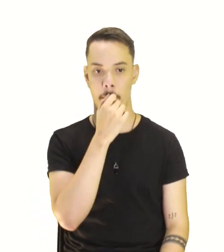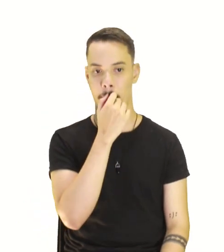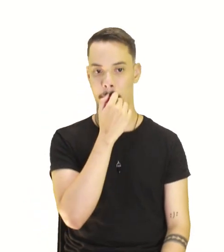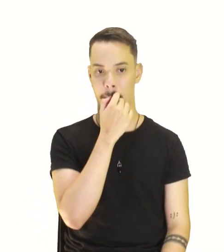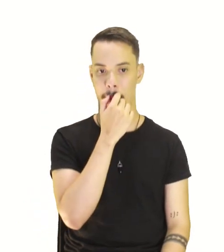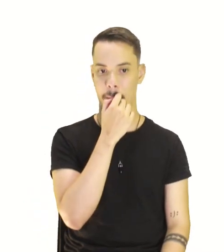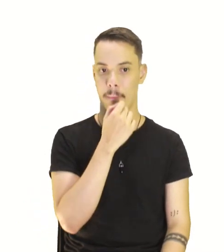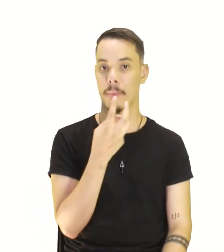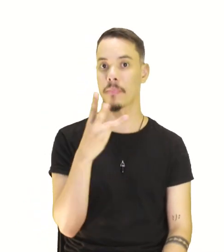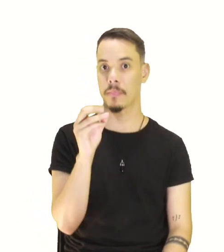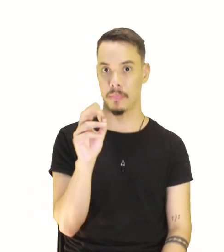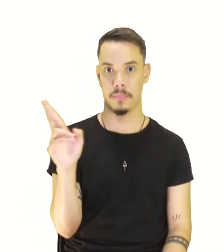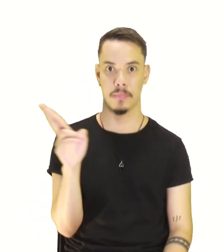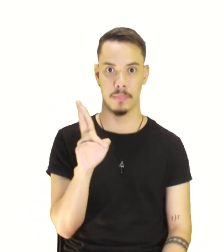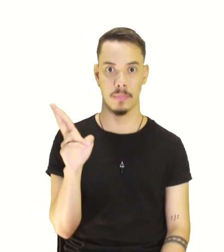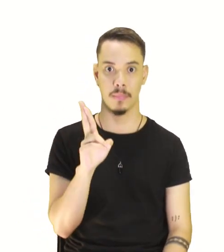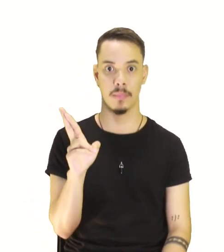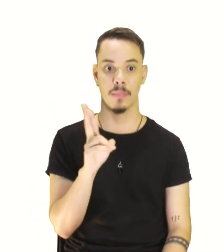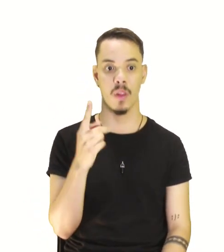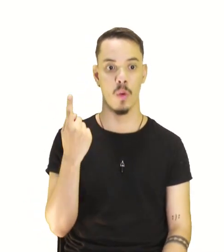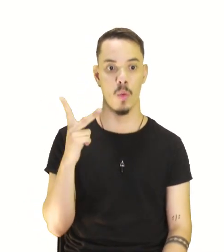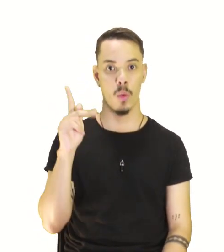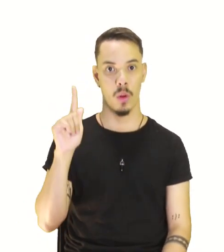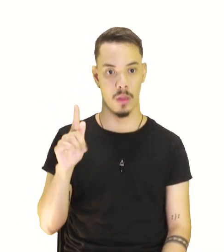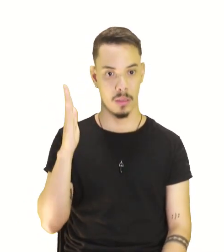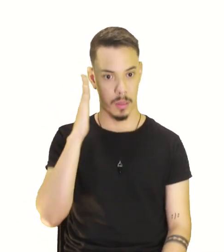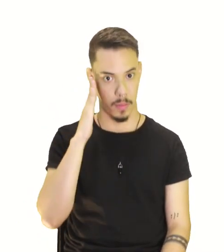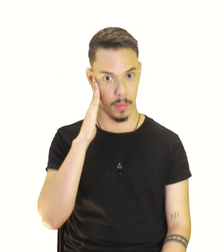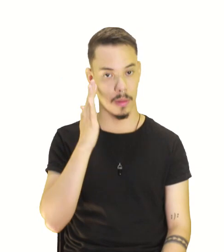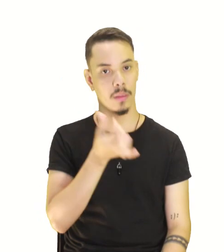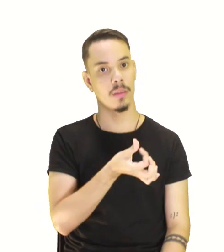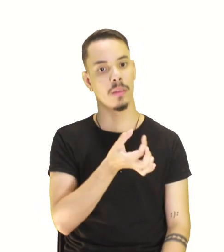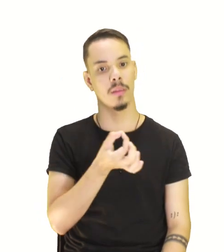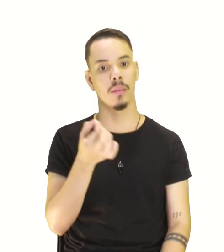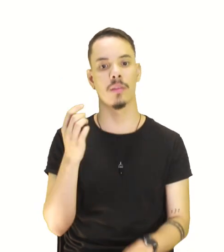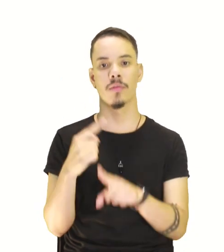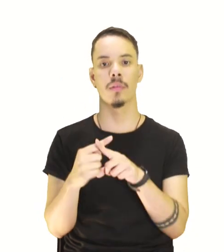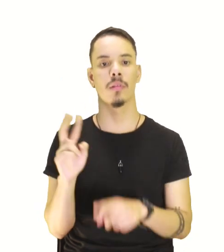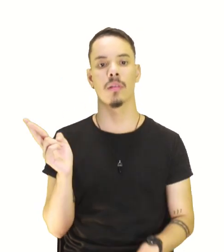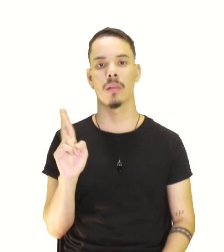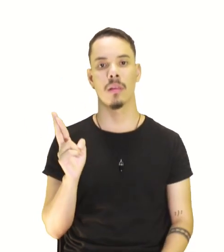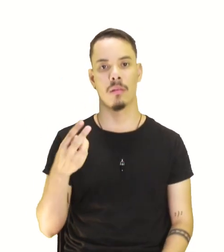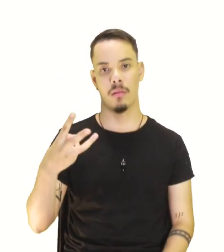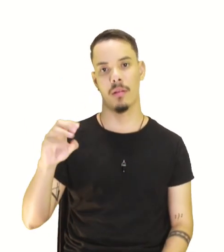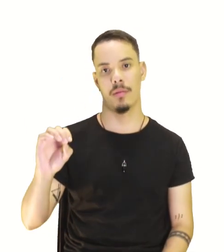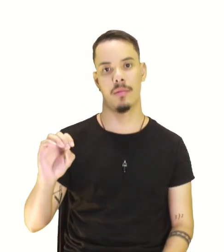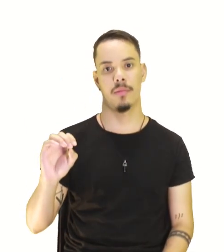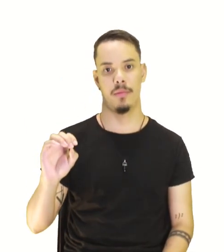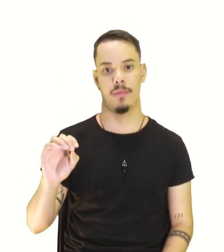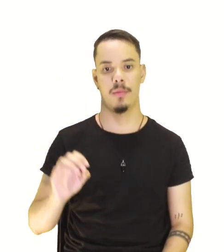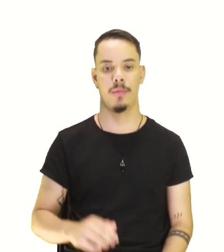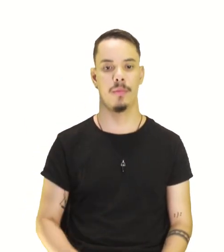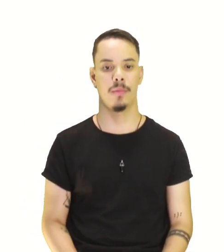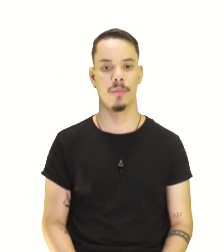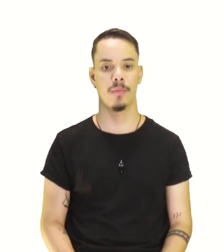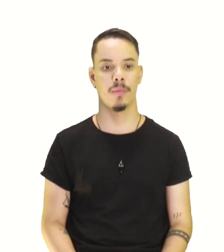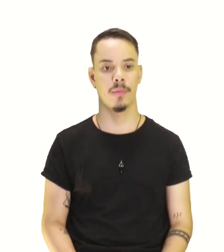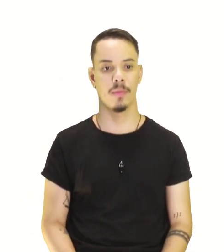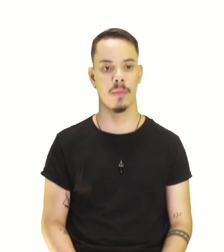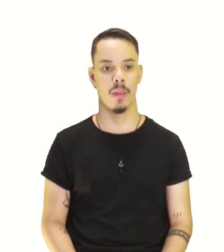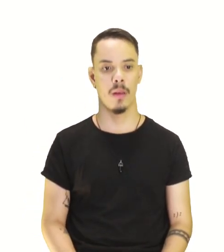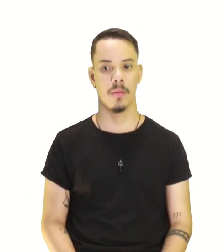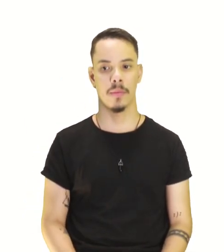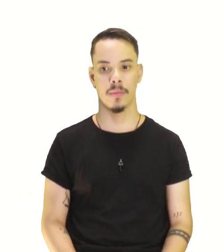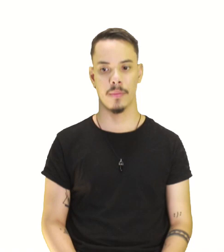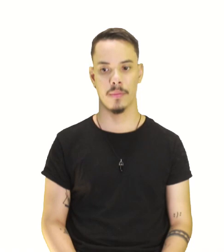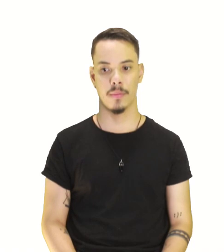de R$30 o quilo, né? Vai ser 600 vezes quem? 30. Vezes 30. Né? Aí, claro,